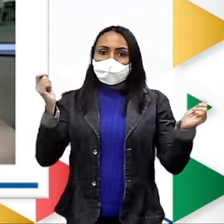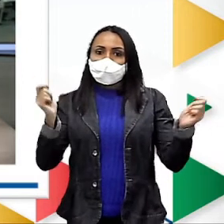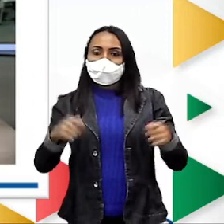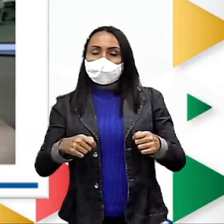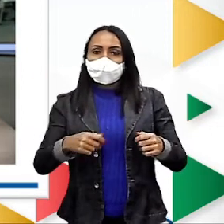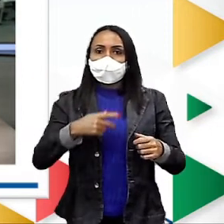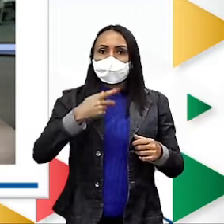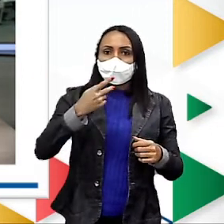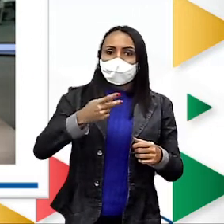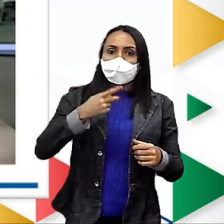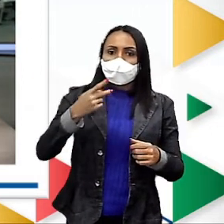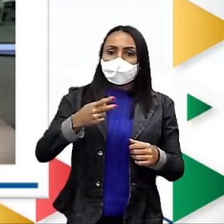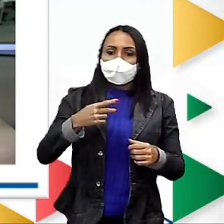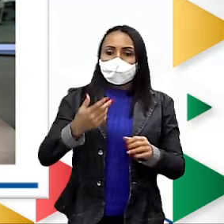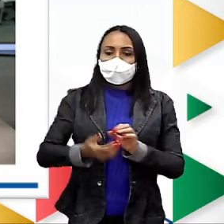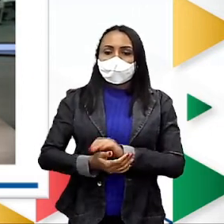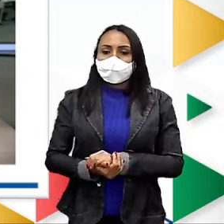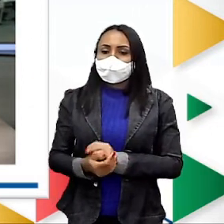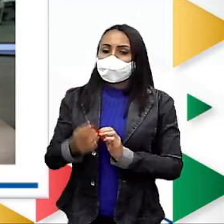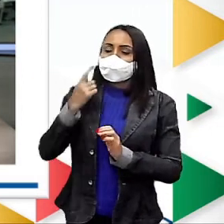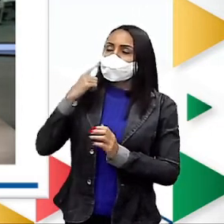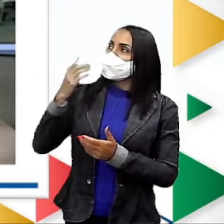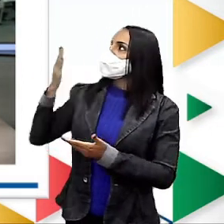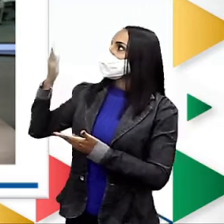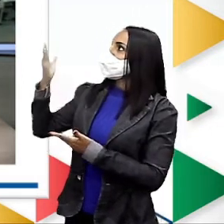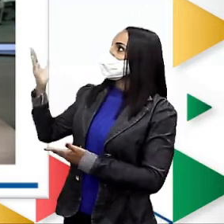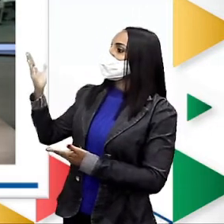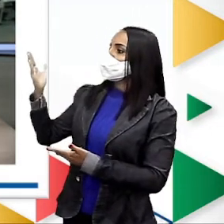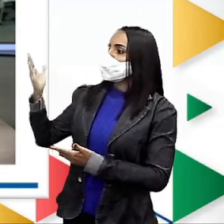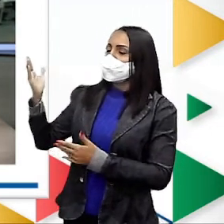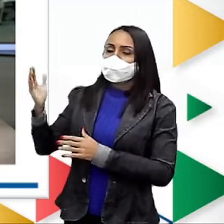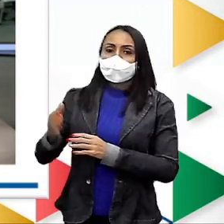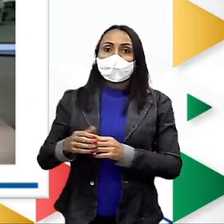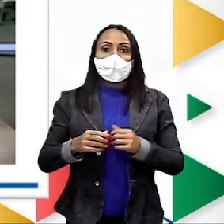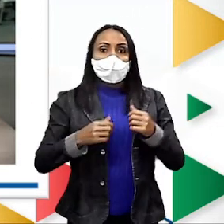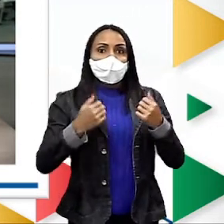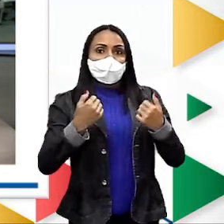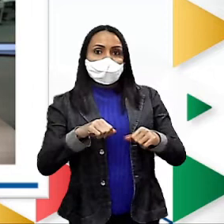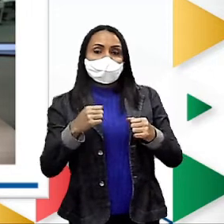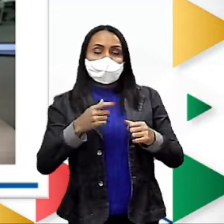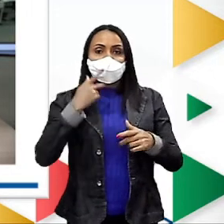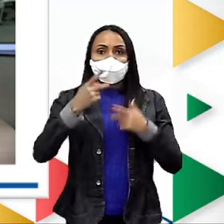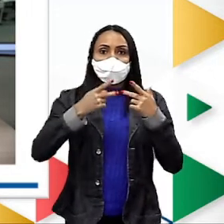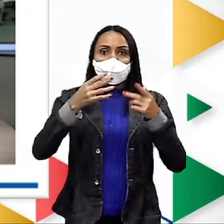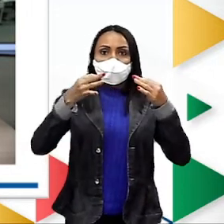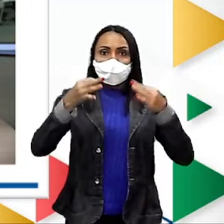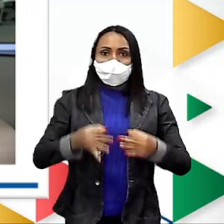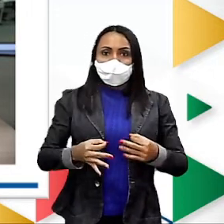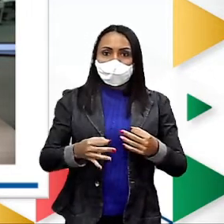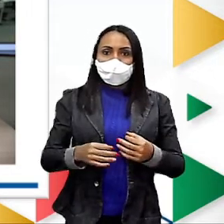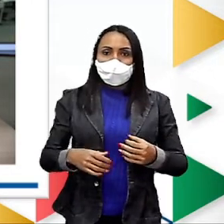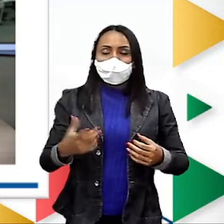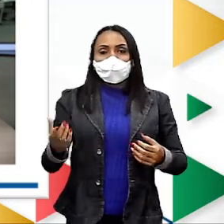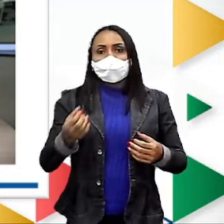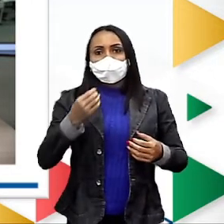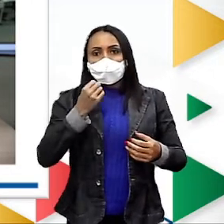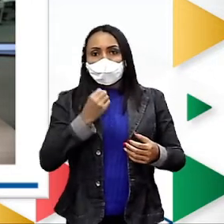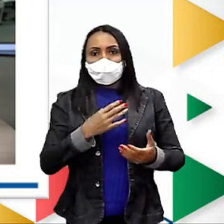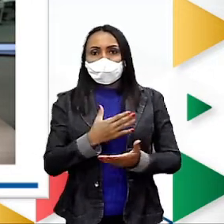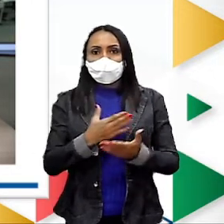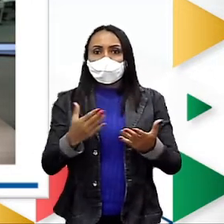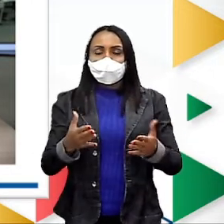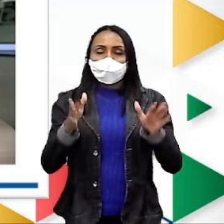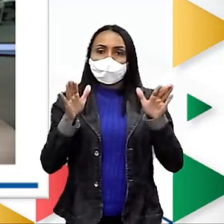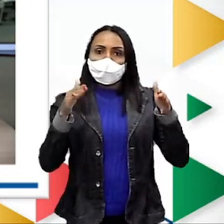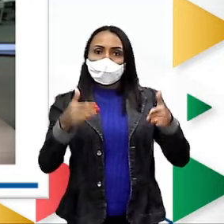falar sobre a pauta. Esta pessoa precisará falar corretamente, ter bom conteúdo, dominar